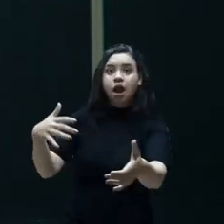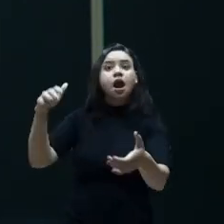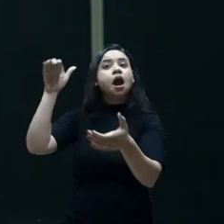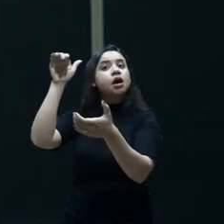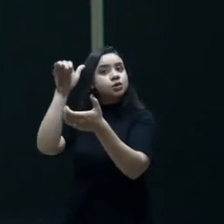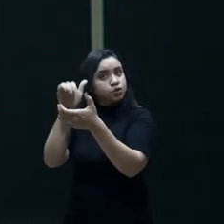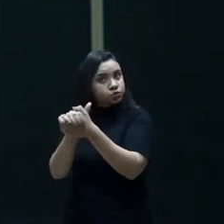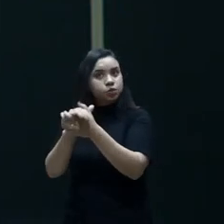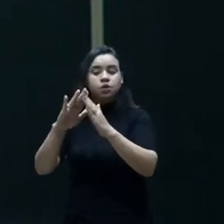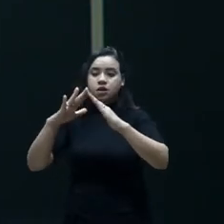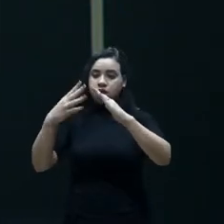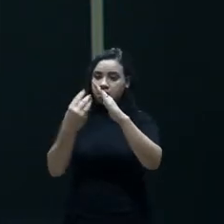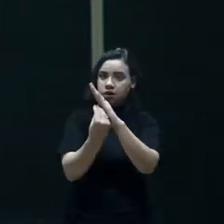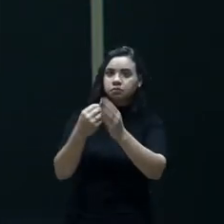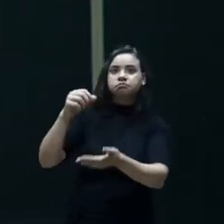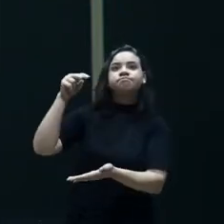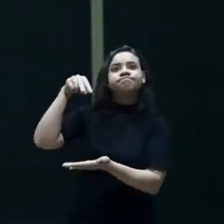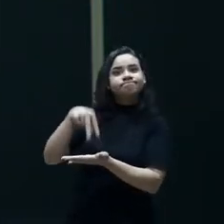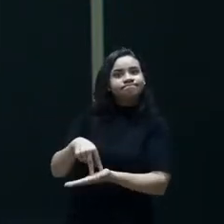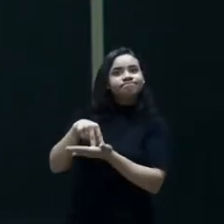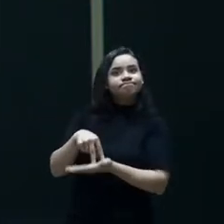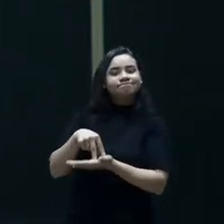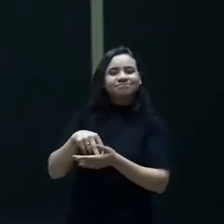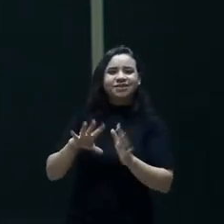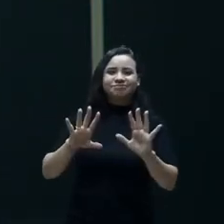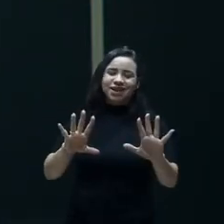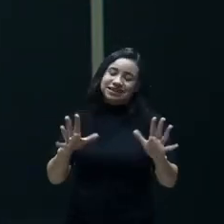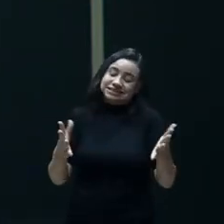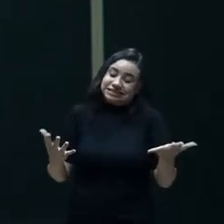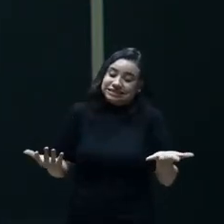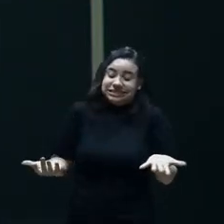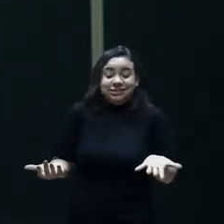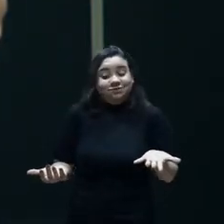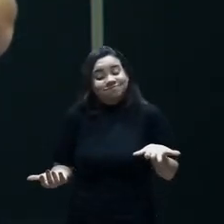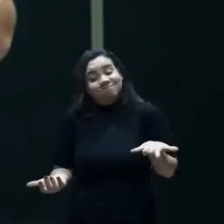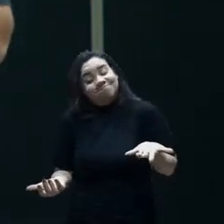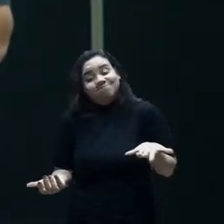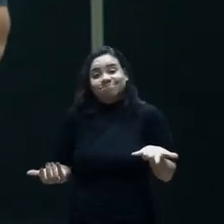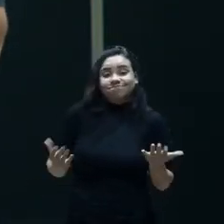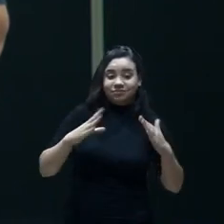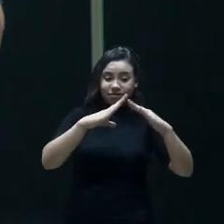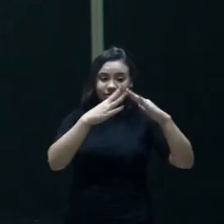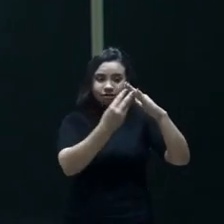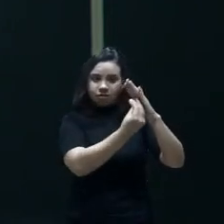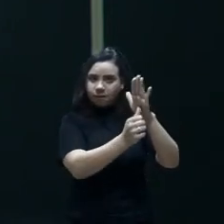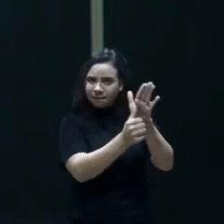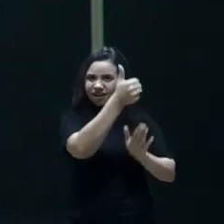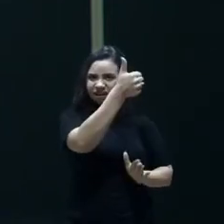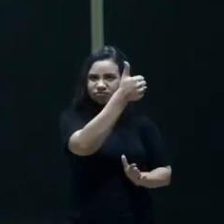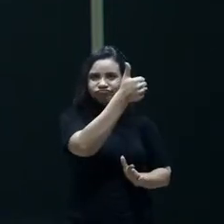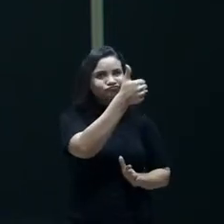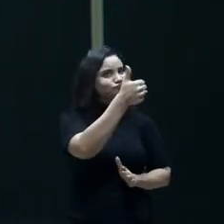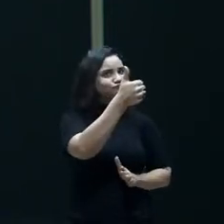Permaneceu na igreja. Mas dessa forma. Se dá, deu. Quando não dá, não dá.